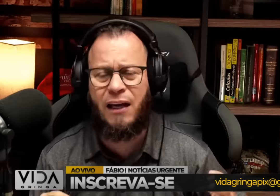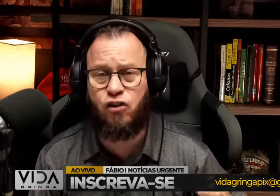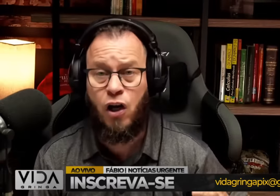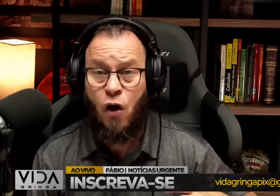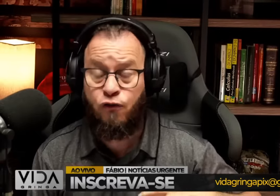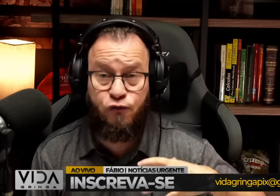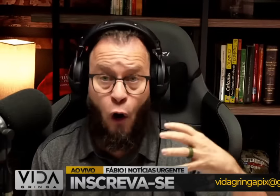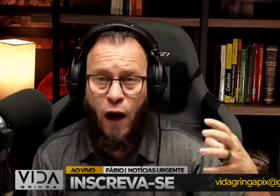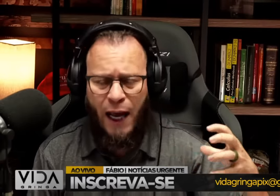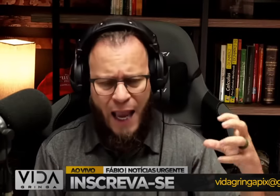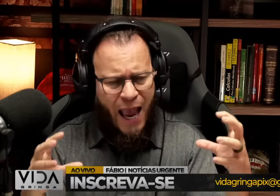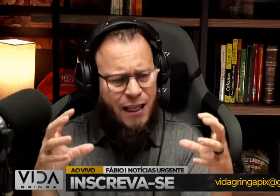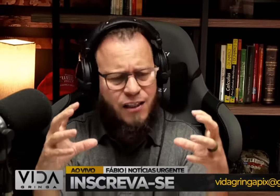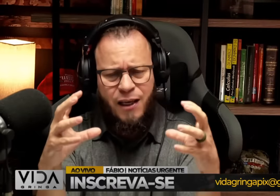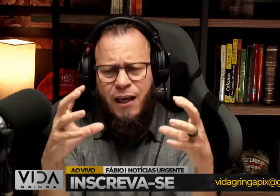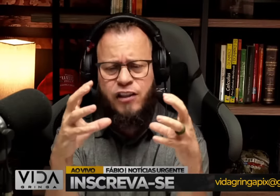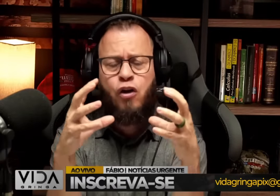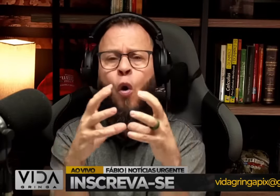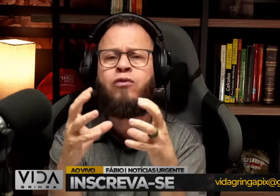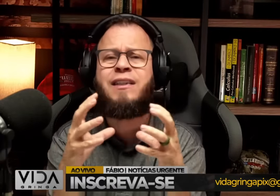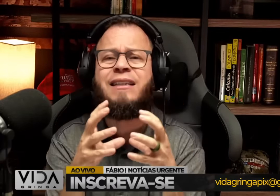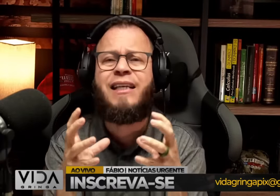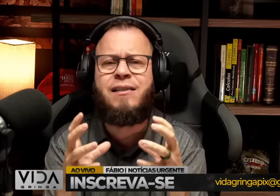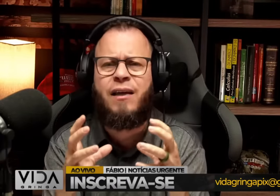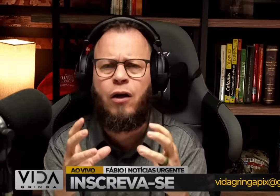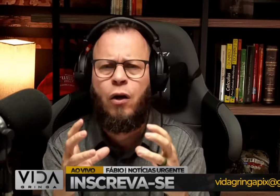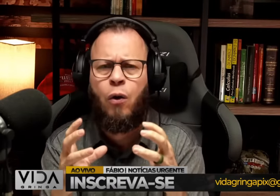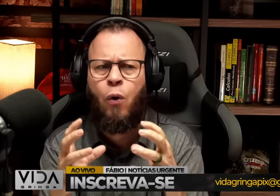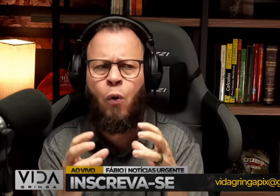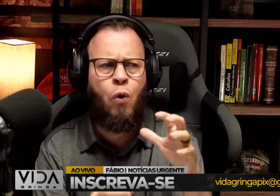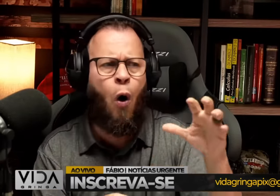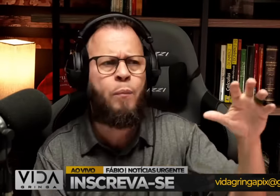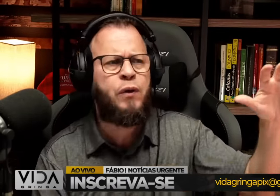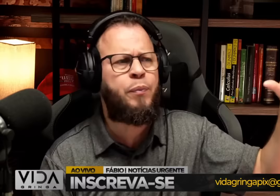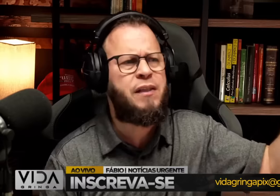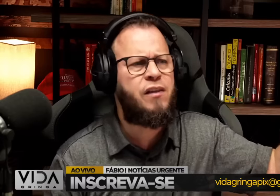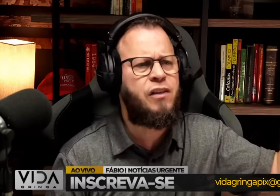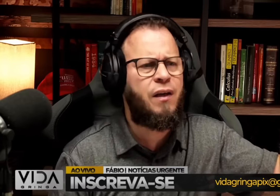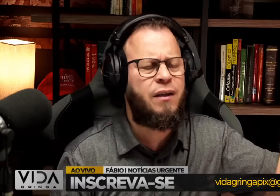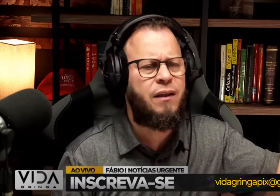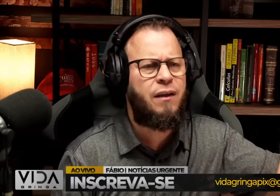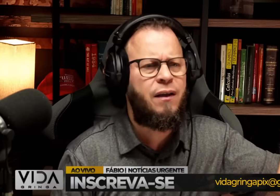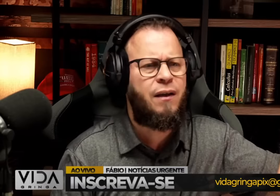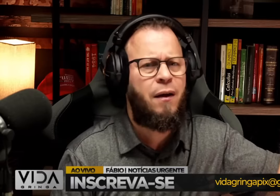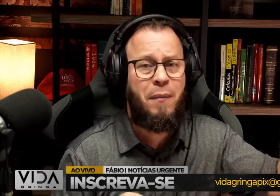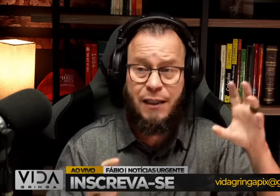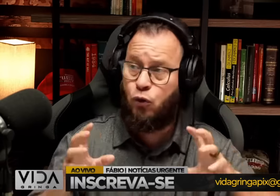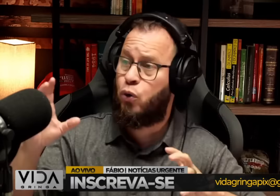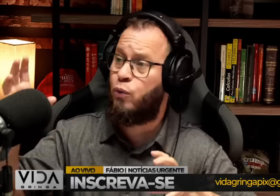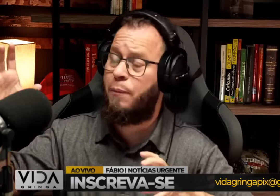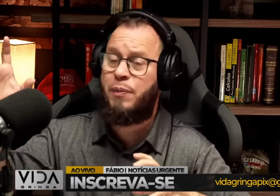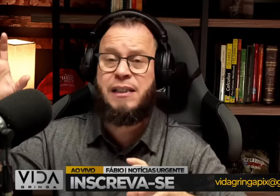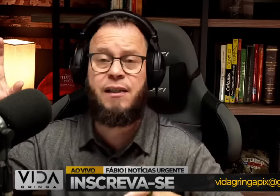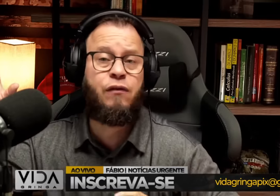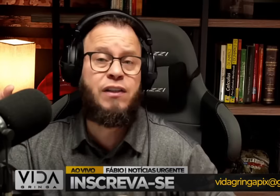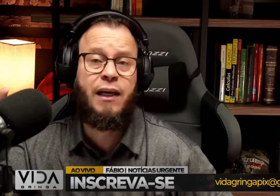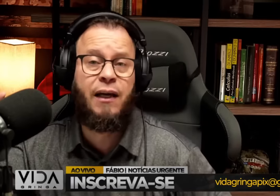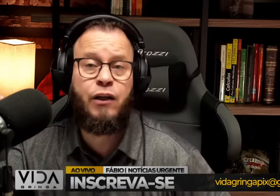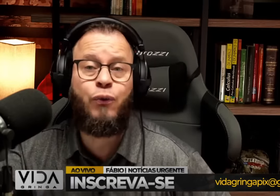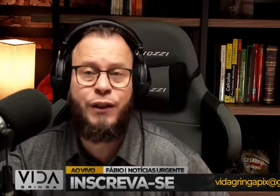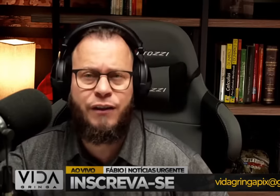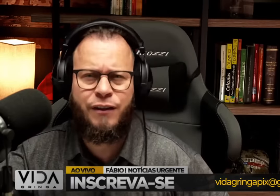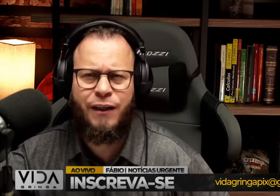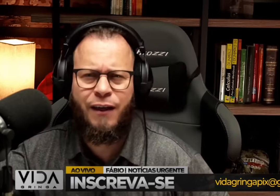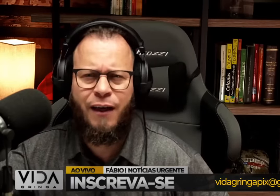realidade fora eles se contradizem o golpe não precisa de tanque mas a tortura precisa que você